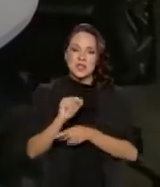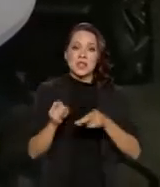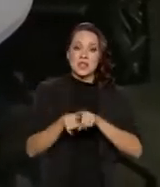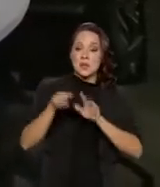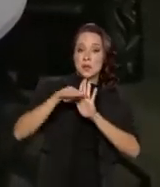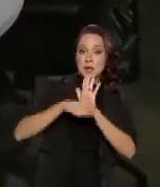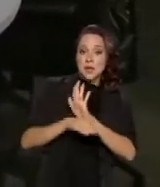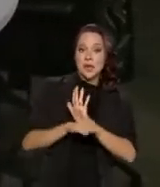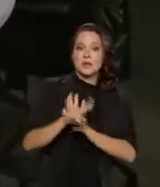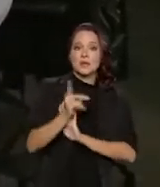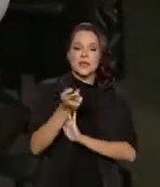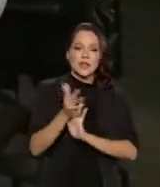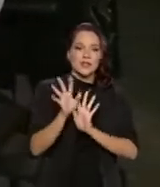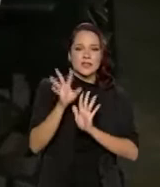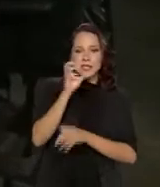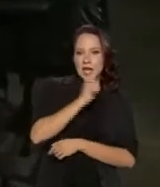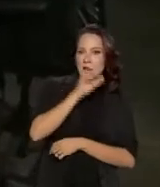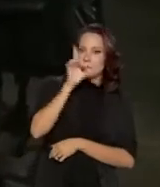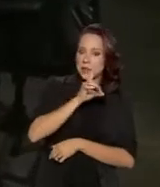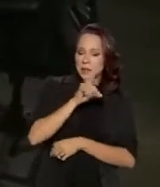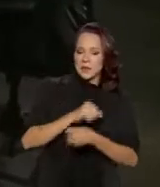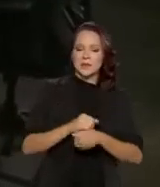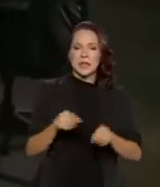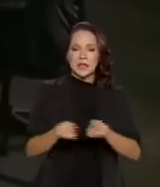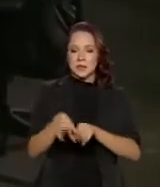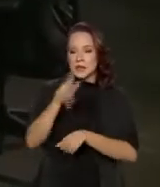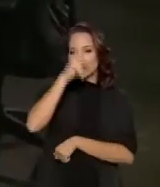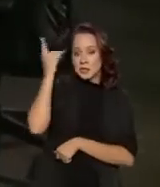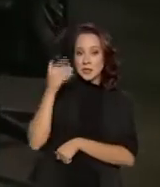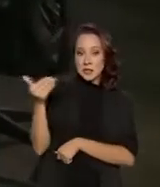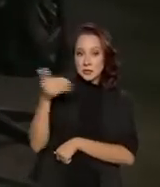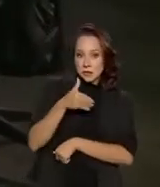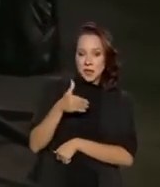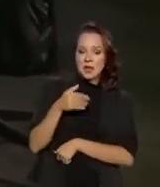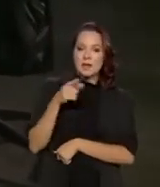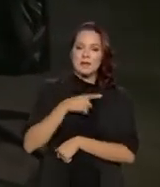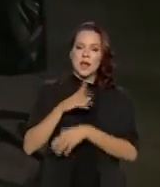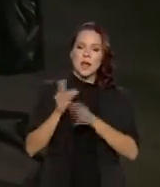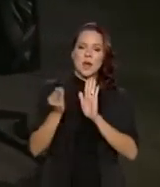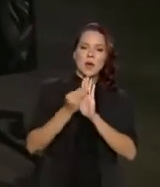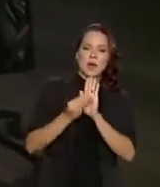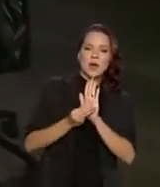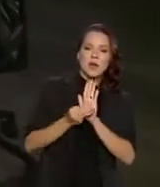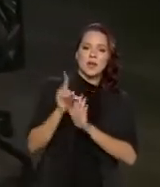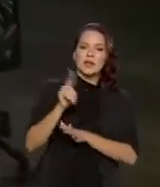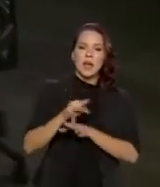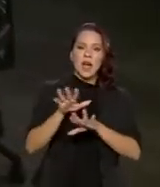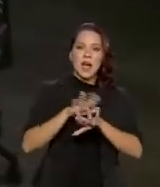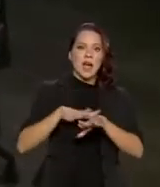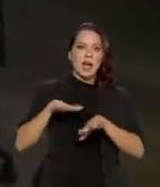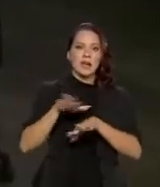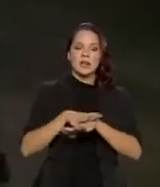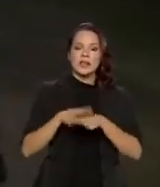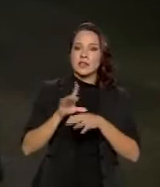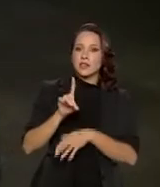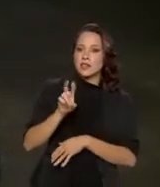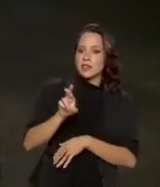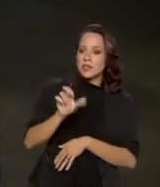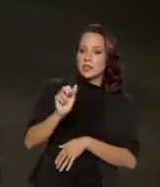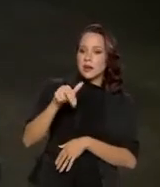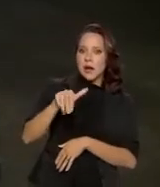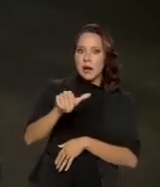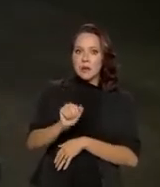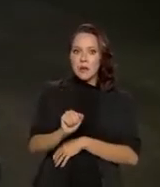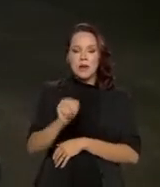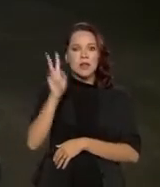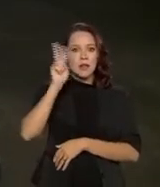pequenos programas durante o final de semana e também o pessoal que vem para compor a parte de dramaturgia né com o